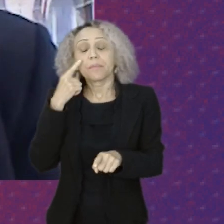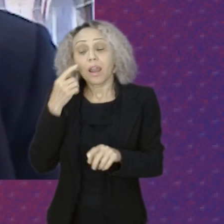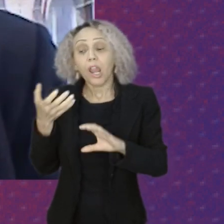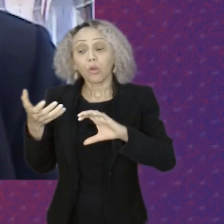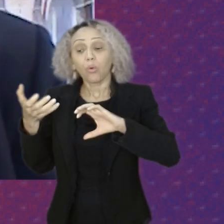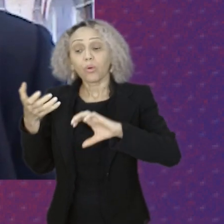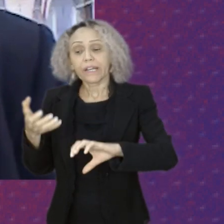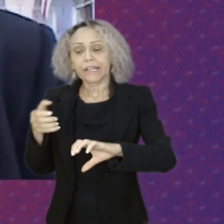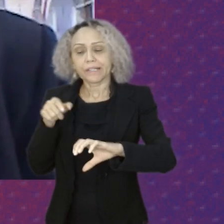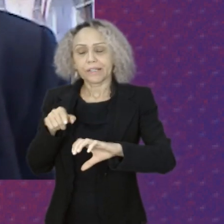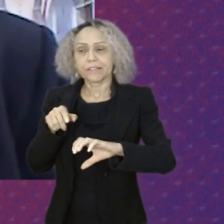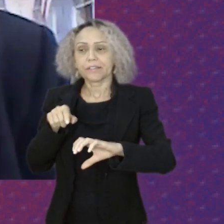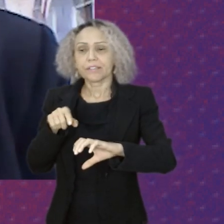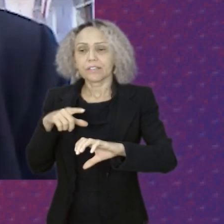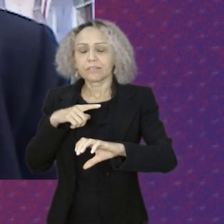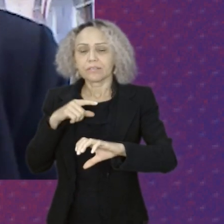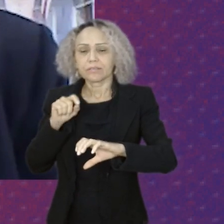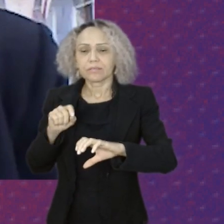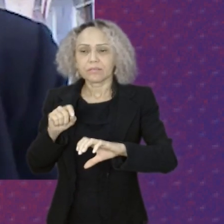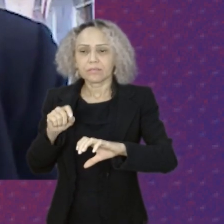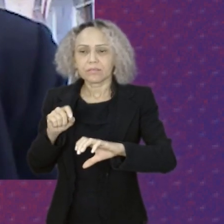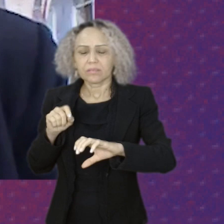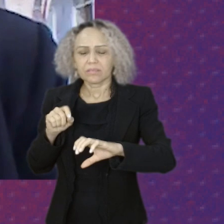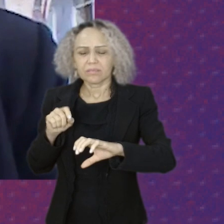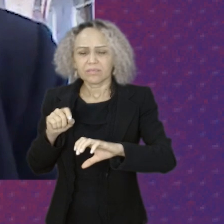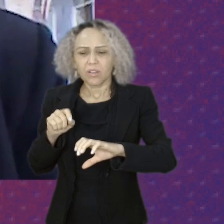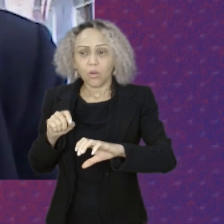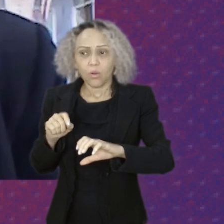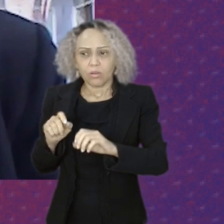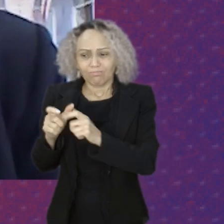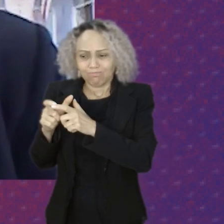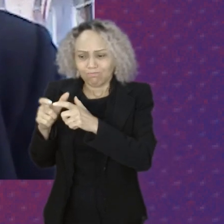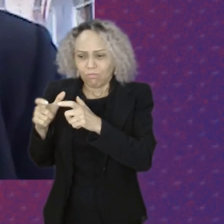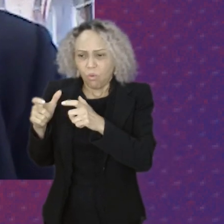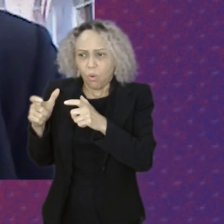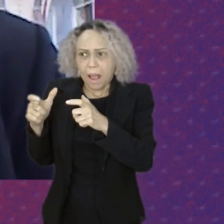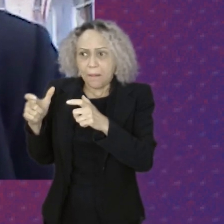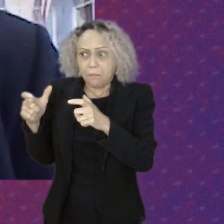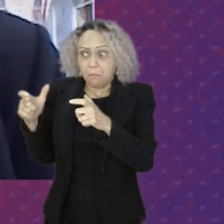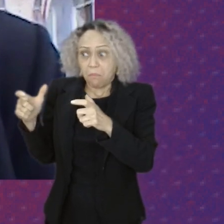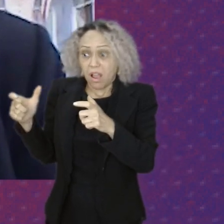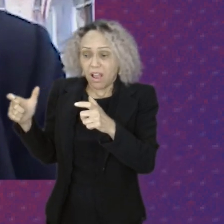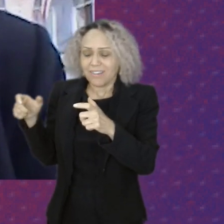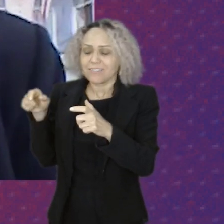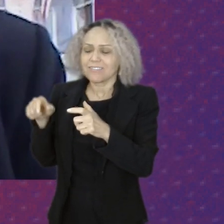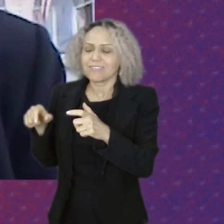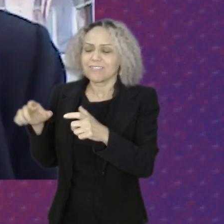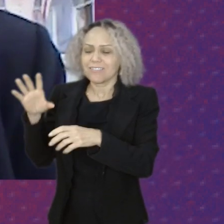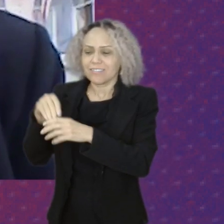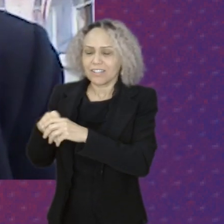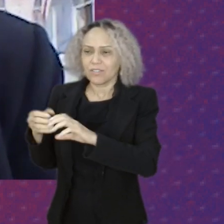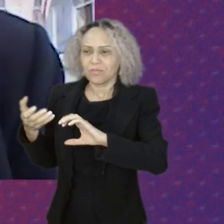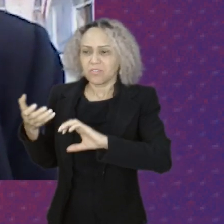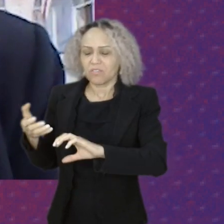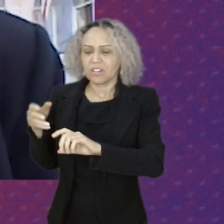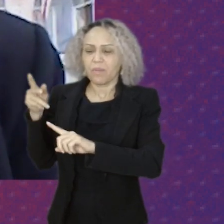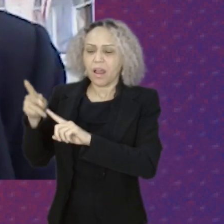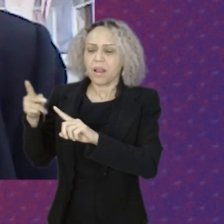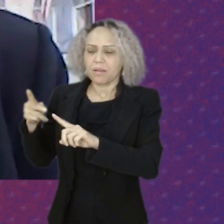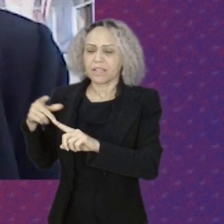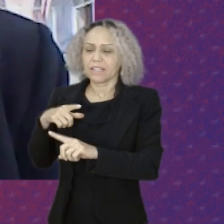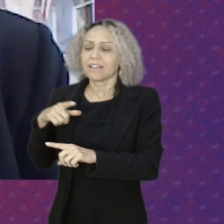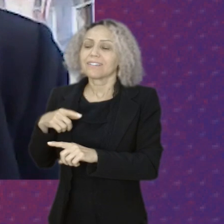Nacional, certo? Que temos boa parte, certo? Que são ruralistas, parlamentares